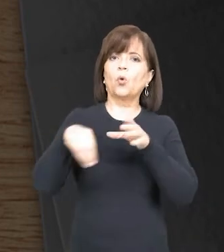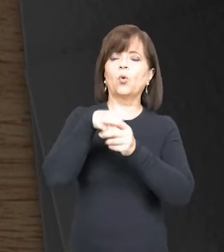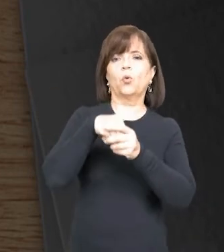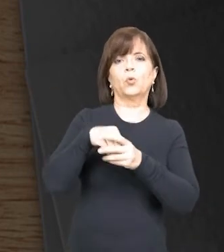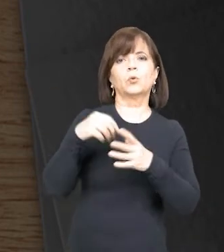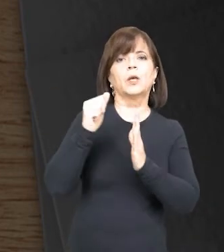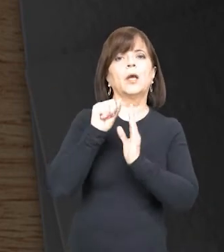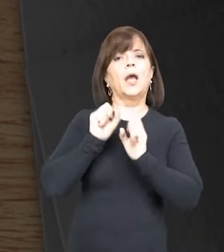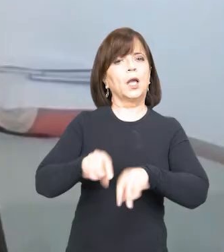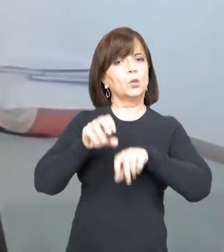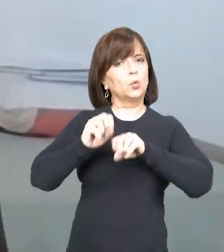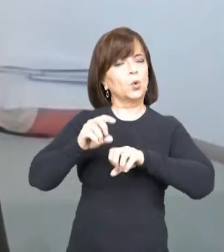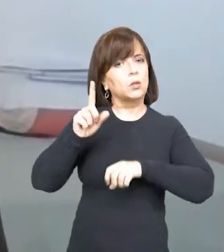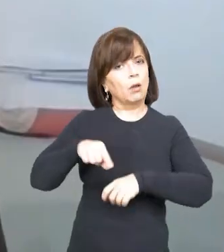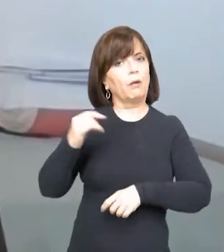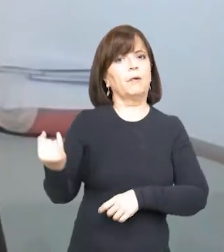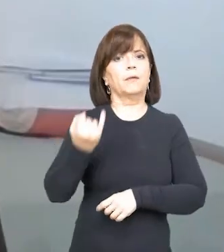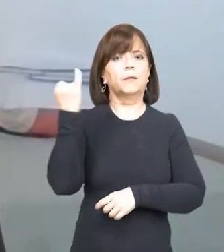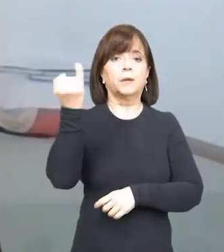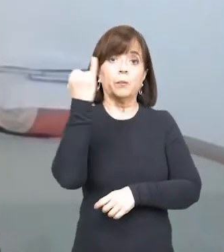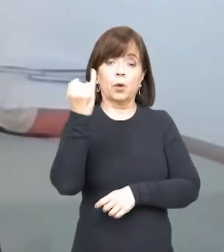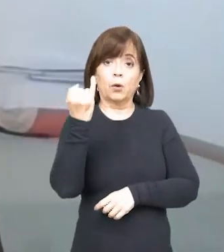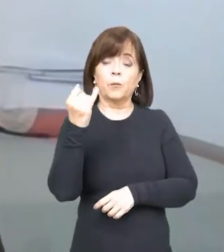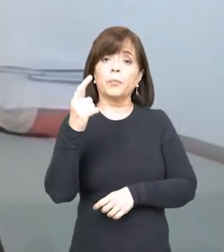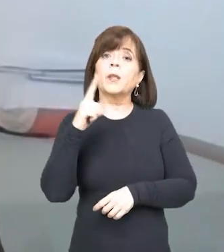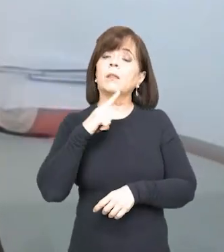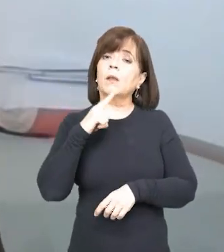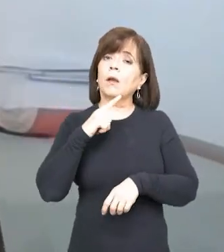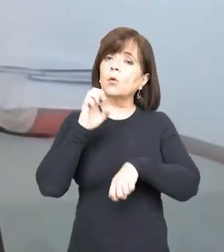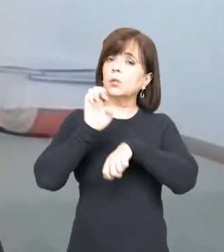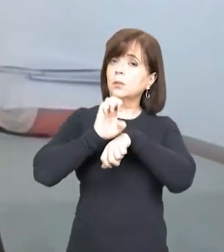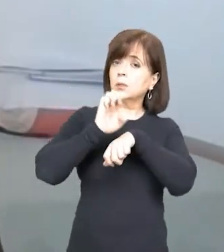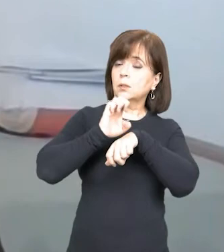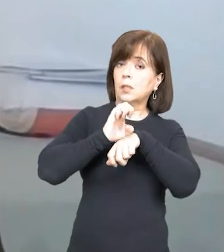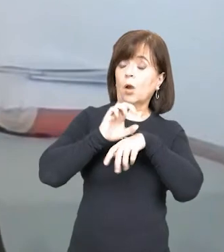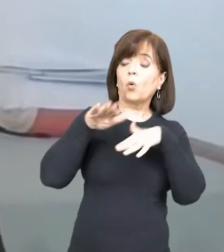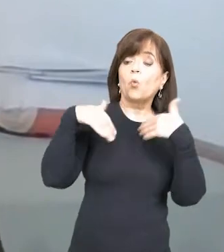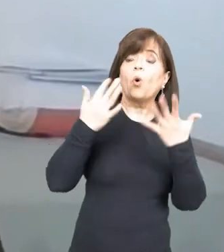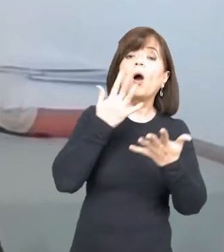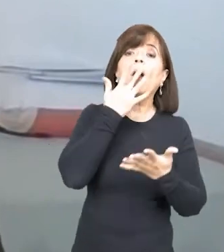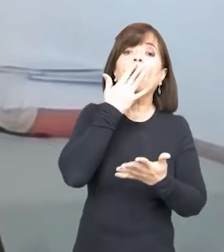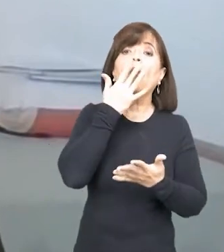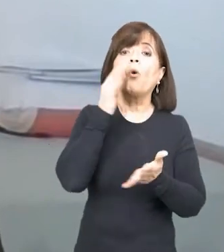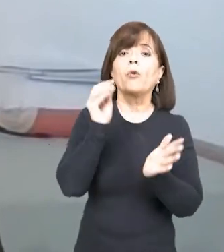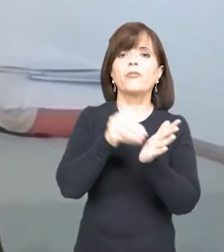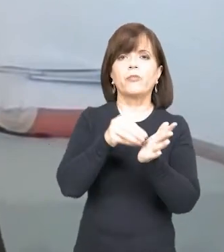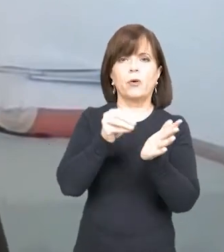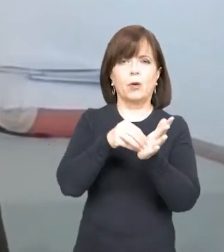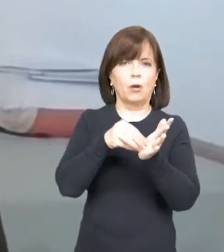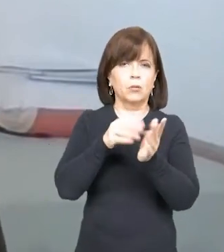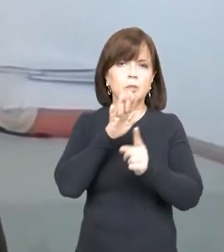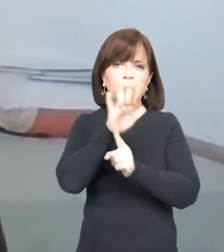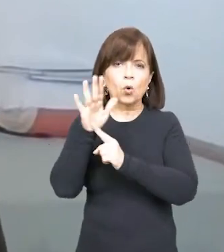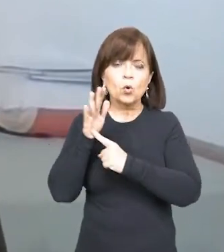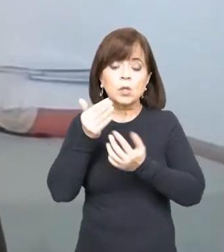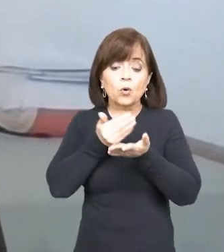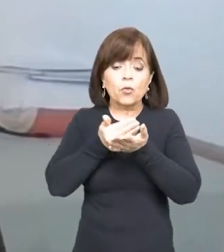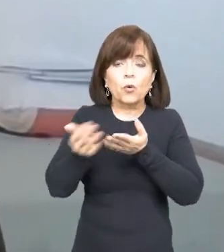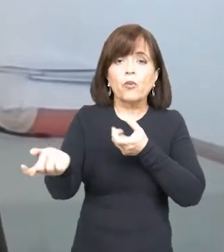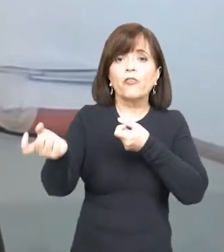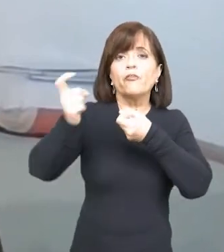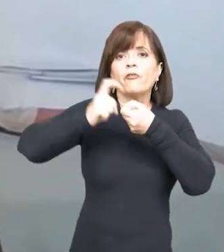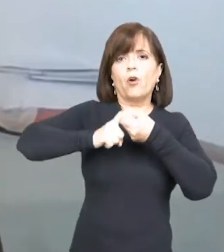Secretaria de Estado de Educação, em conjunto com o governo do Estado, fixe qual é a bandeira que permite o início das